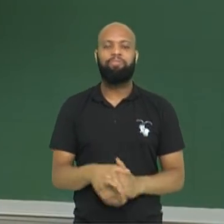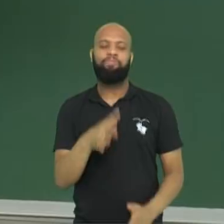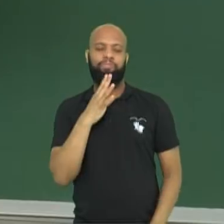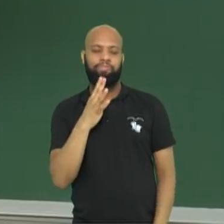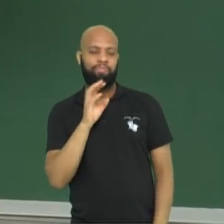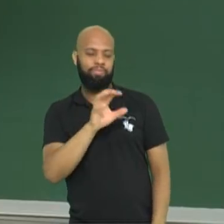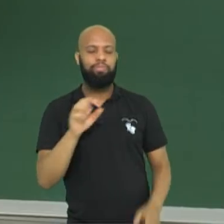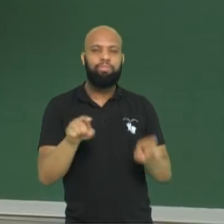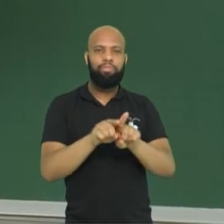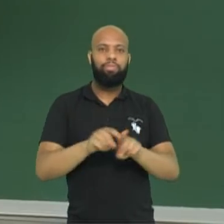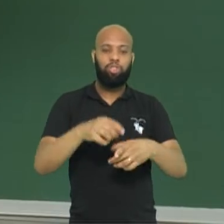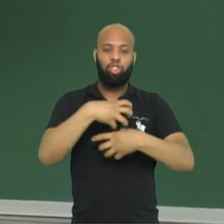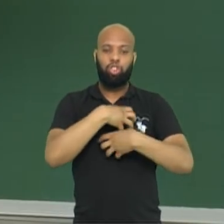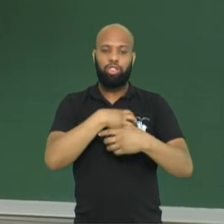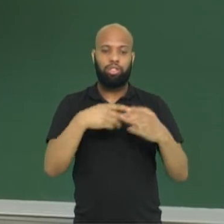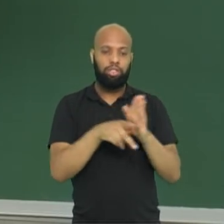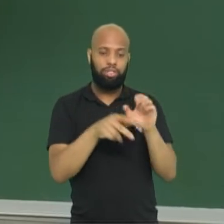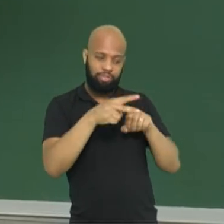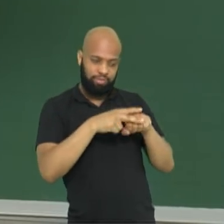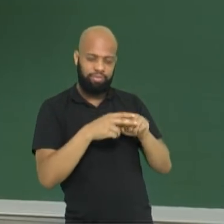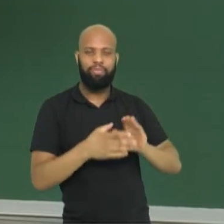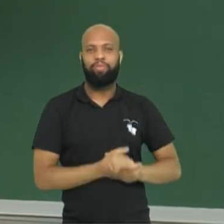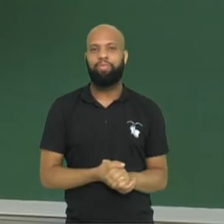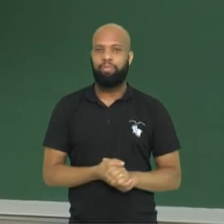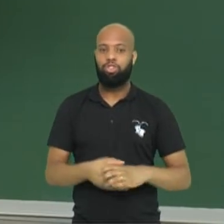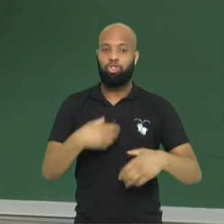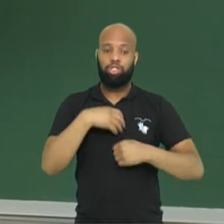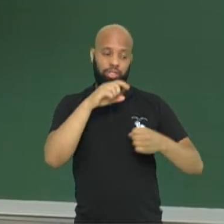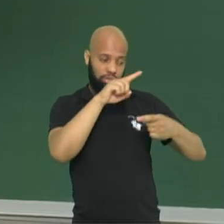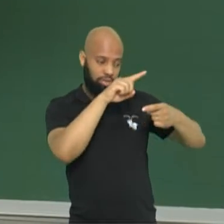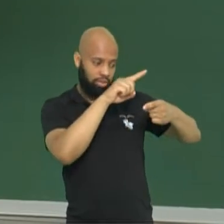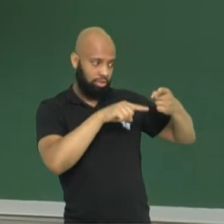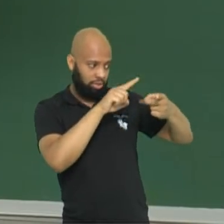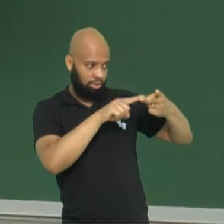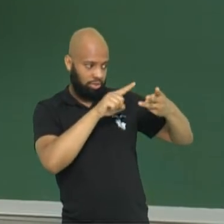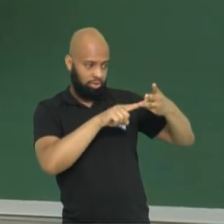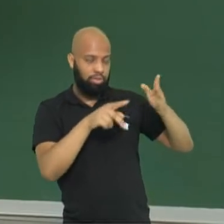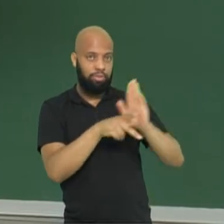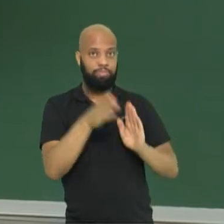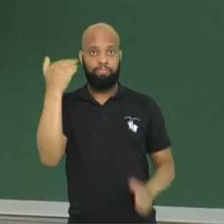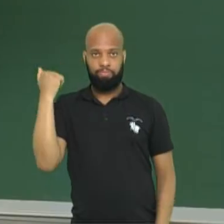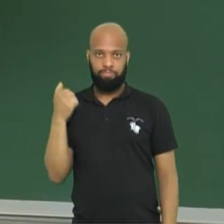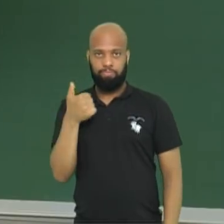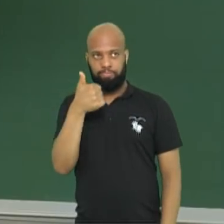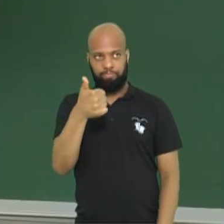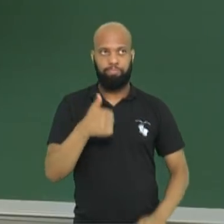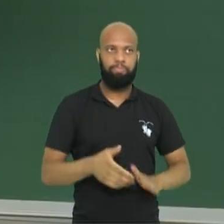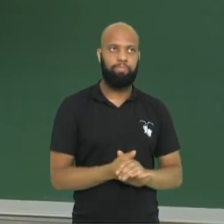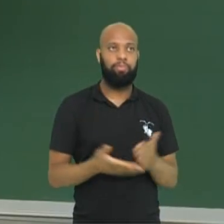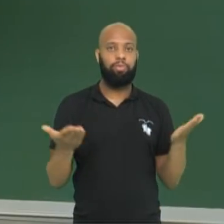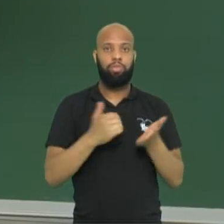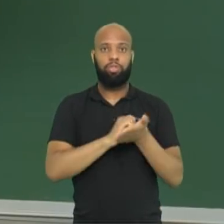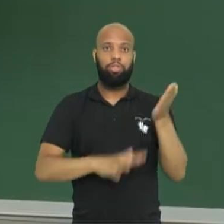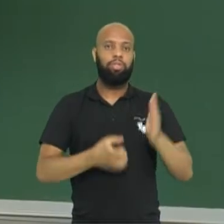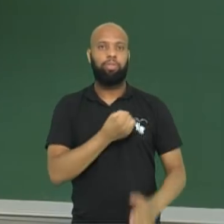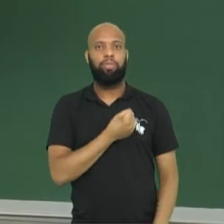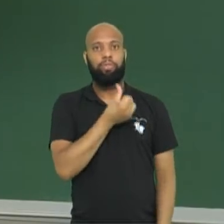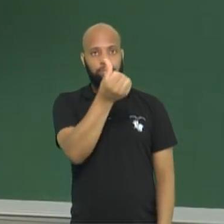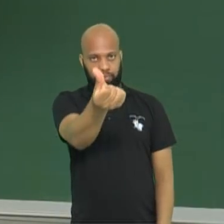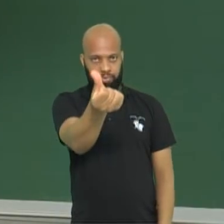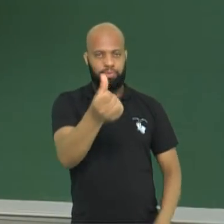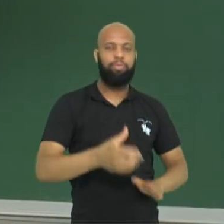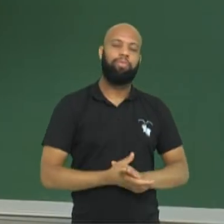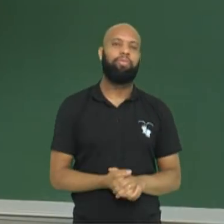conhecermos então as formas do verbo, né? As 3 formas ali do pretérito. Muito bem. E agora mais